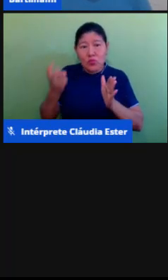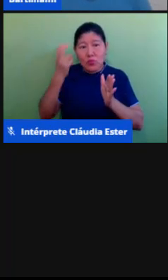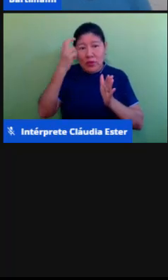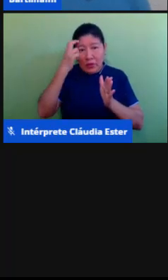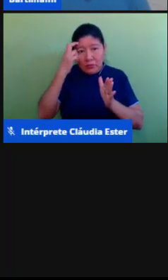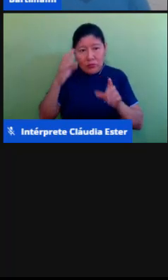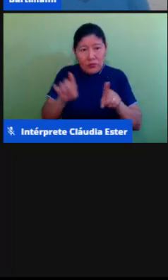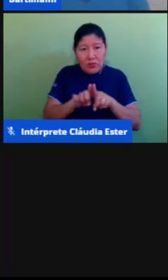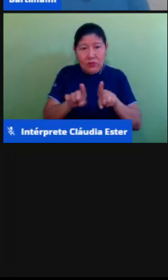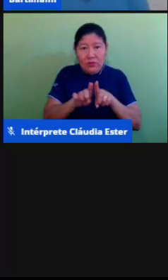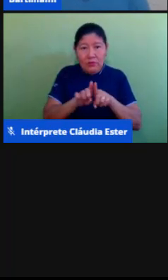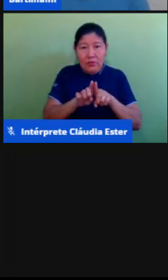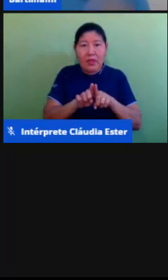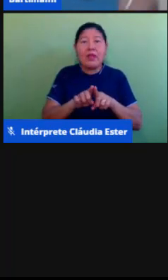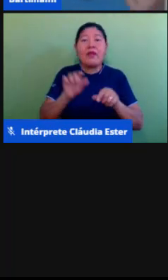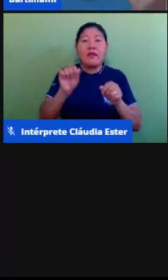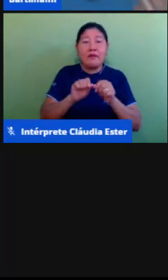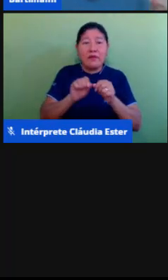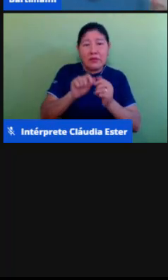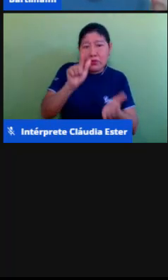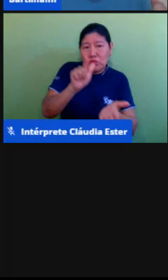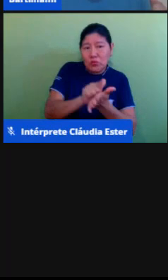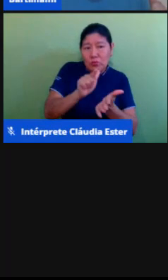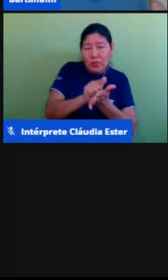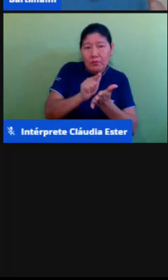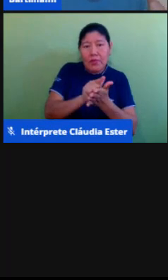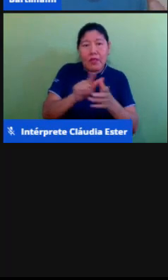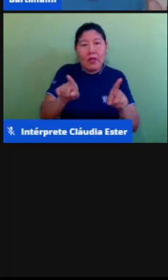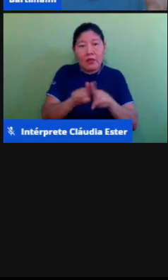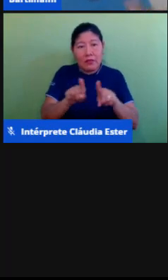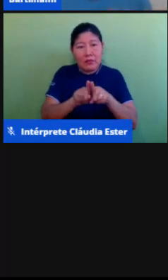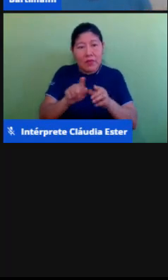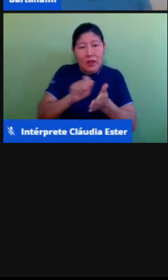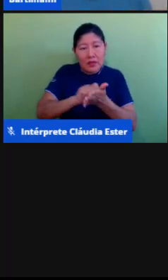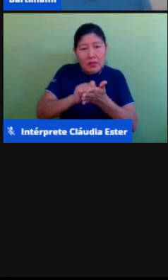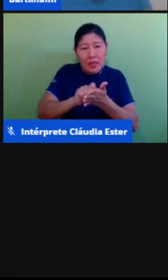papel e celulose. Nesse caso aí, você vai perceber que só o